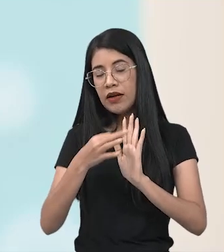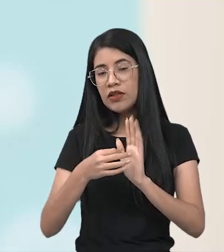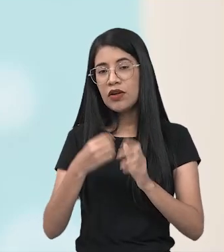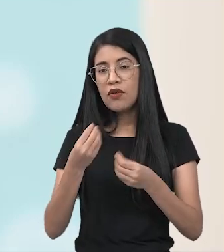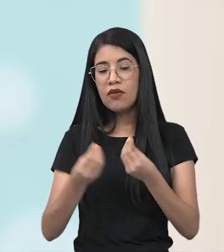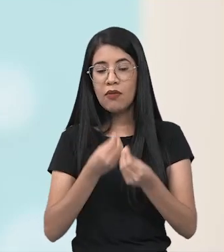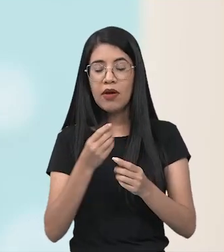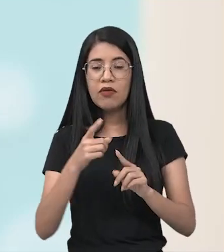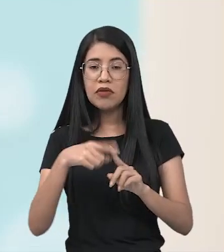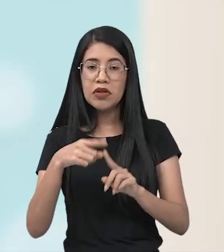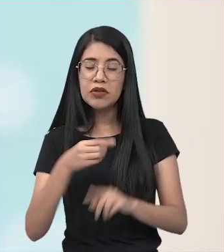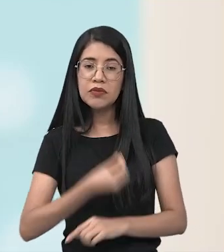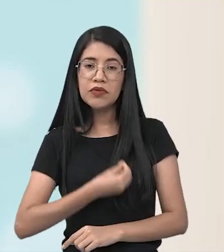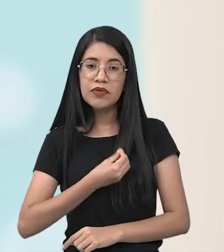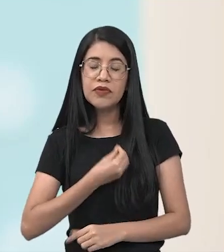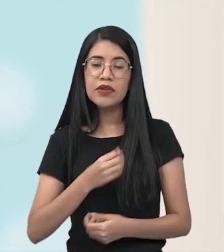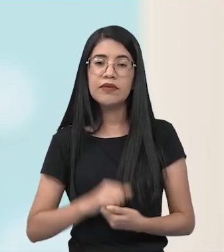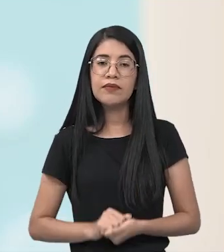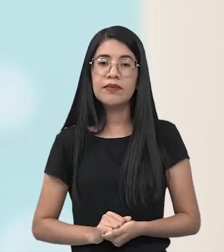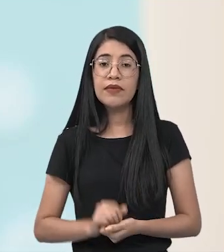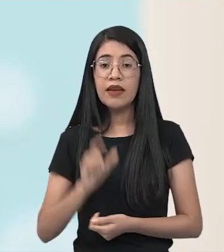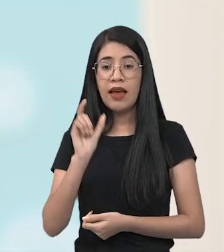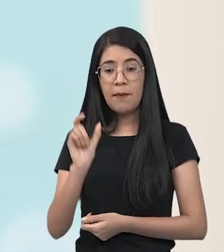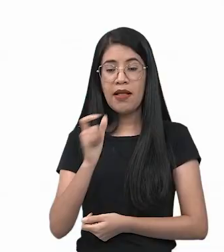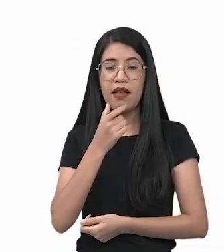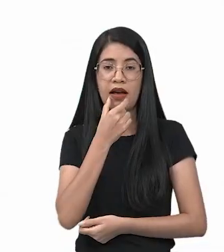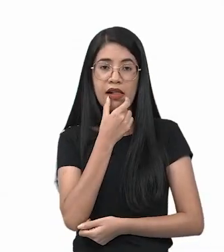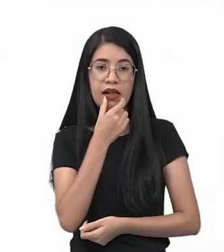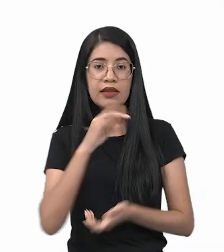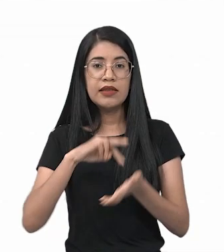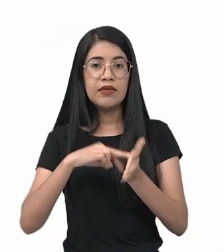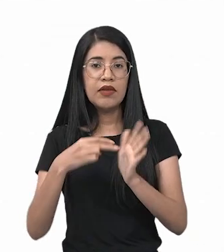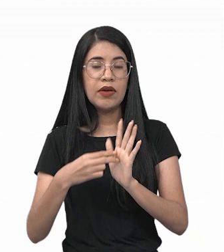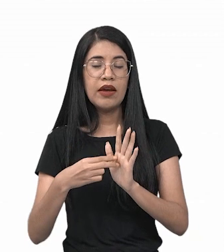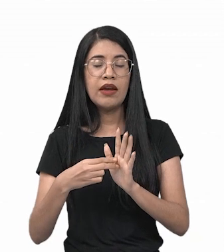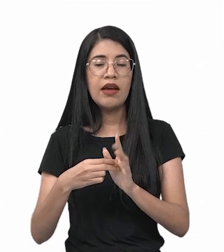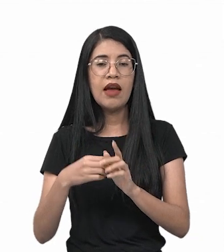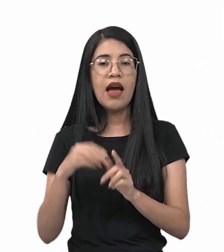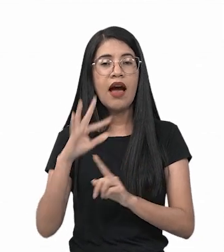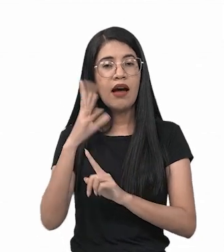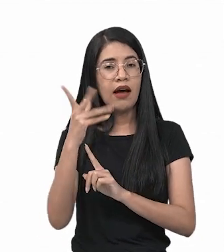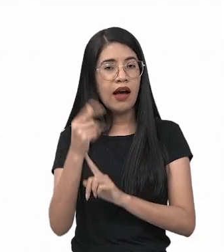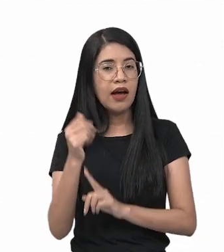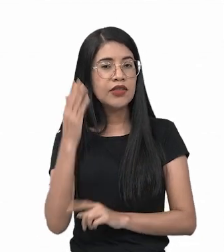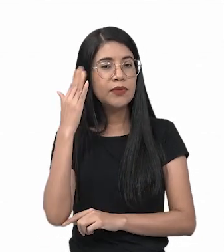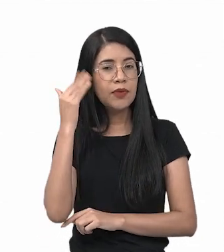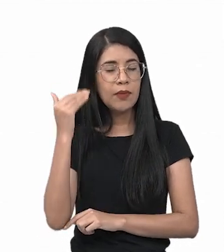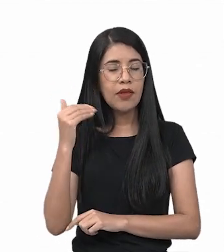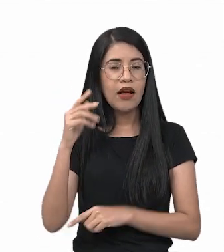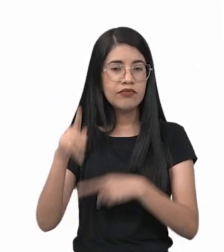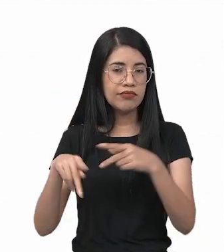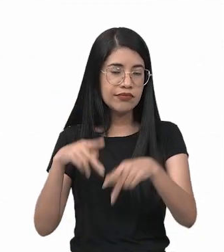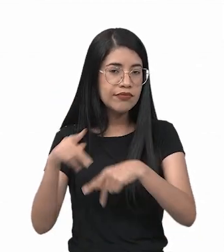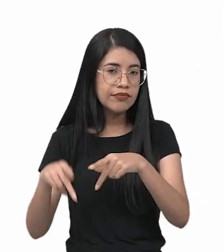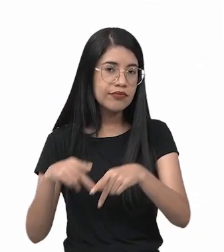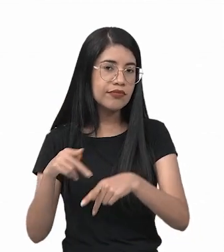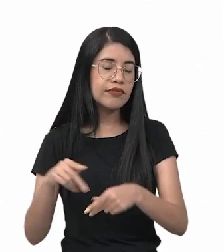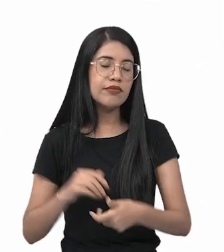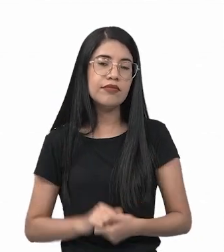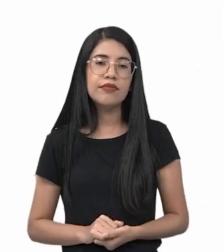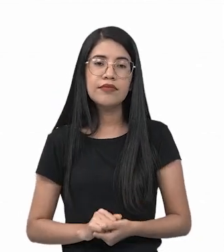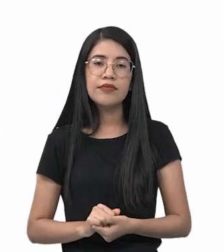viver. O termo em inglês significa arte popular, né? A pop art significa arte